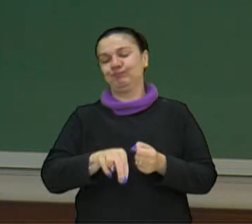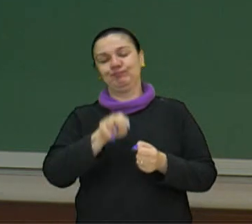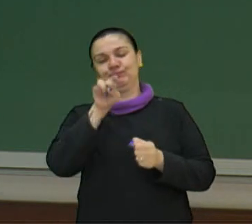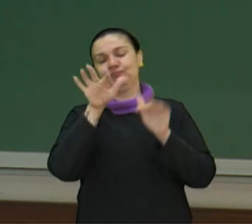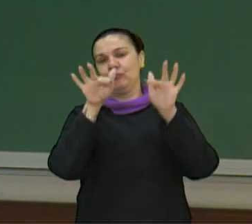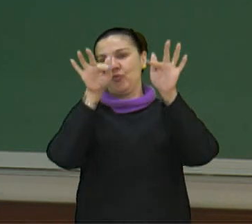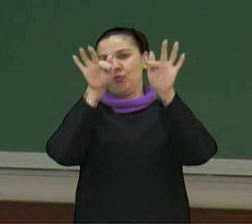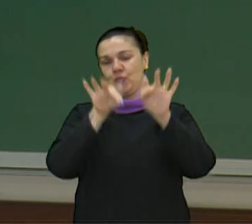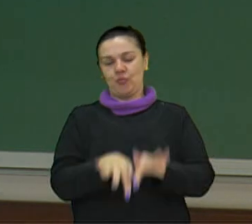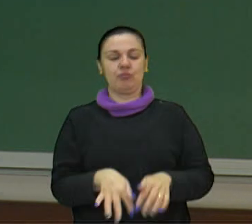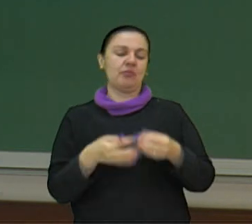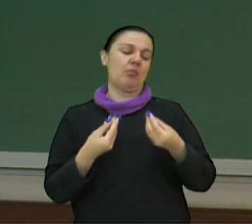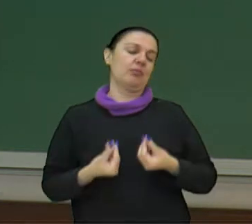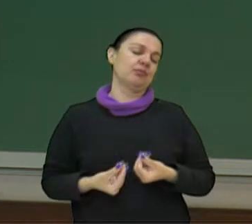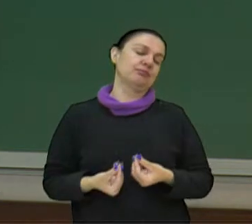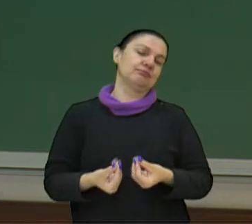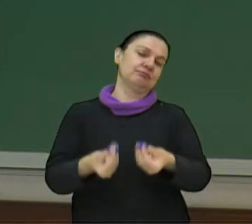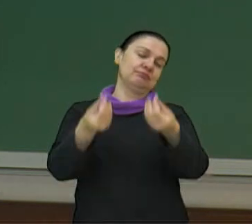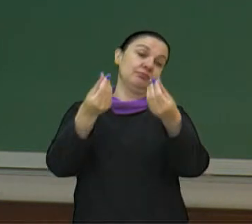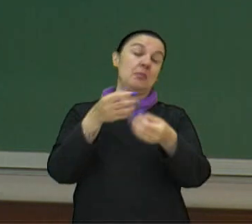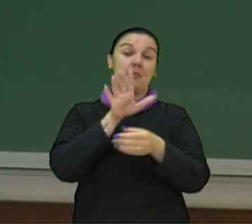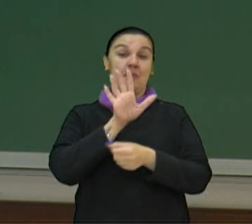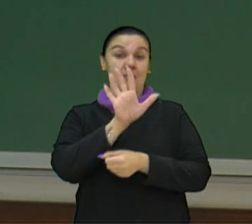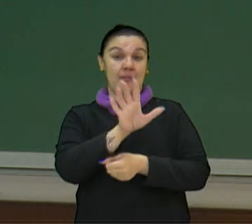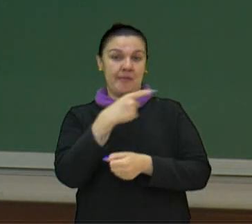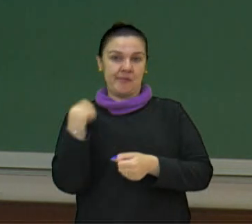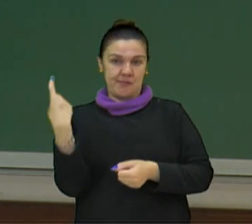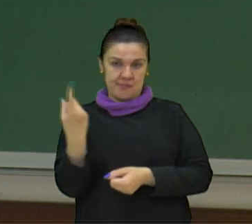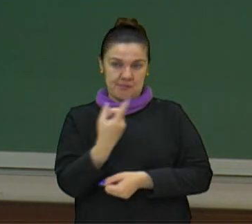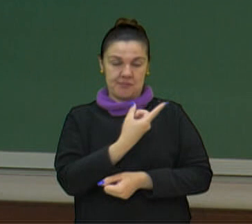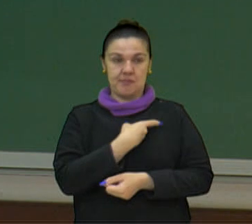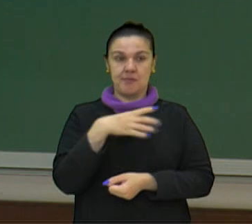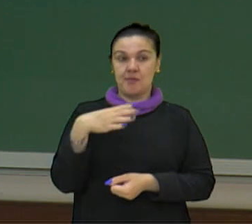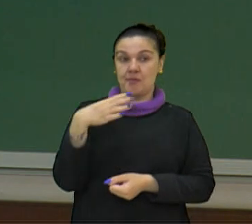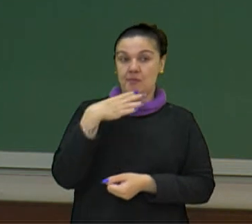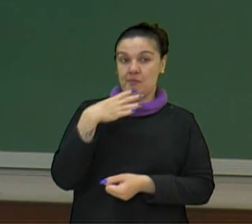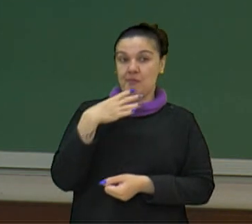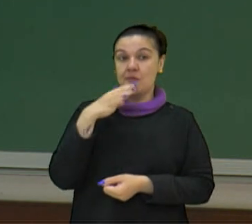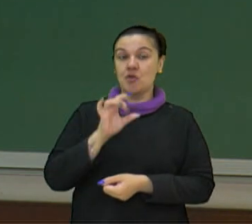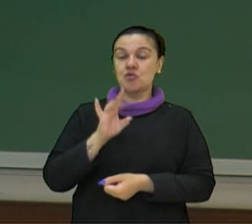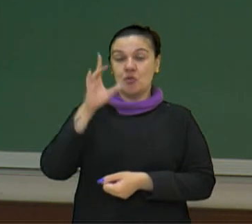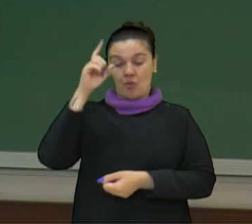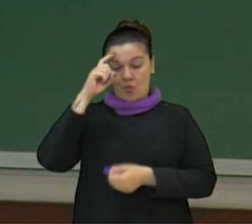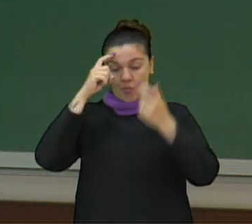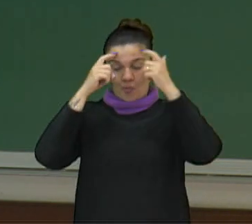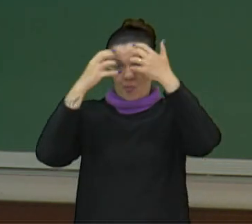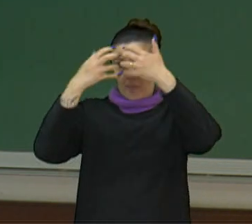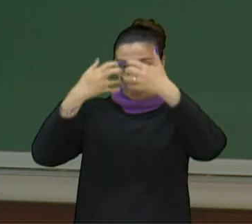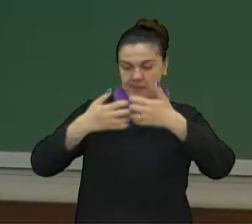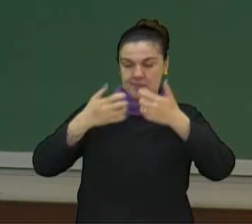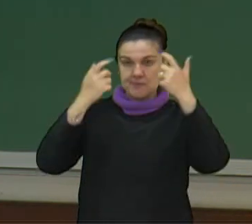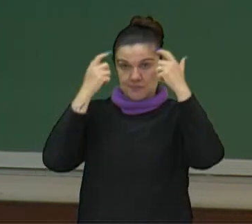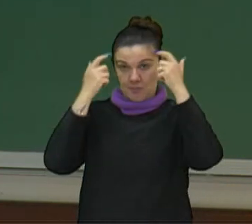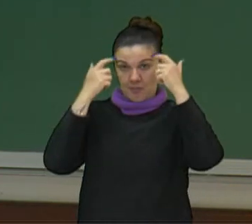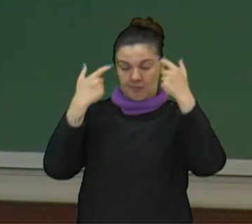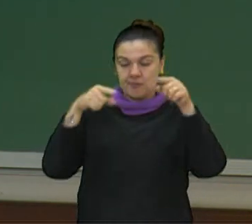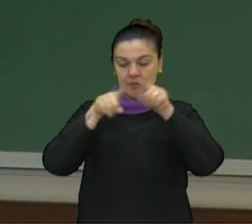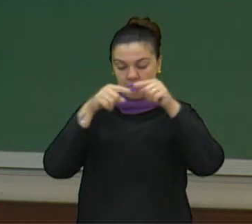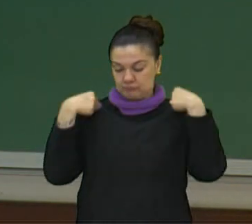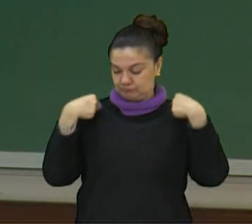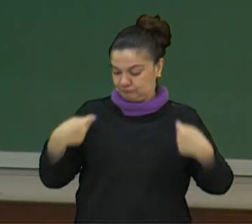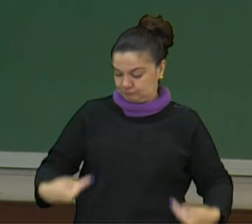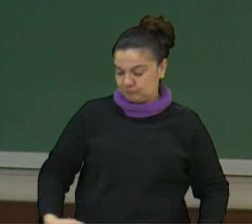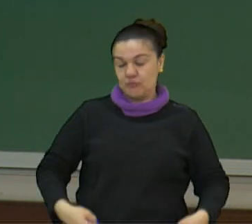um número imenso. Mas nós conhecemos apenas o pensamento, a mente e a